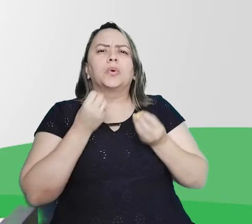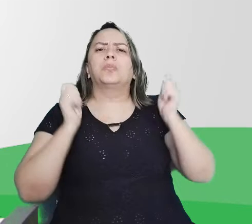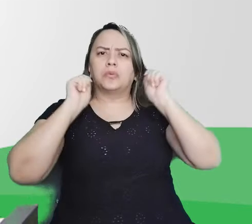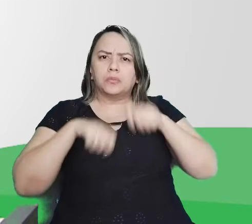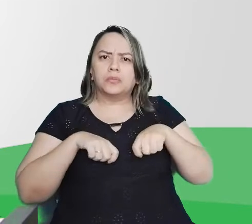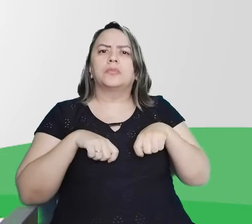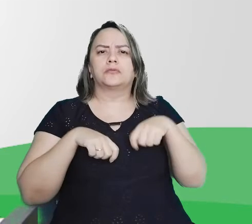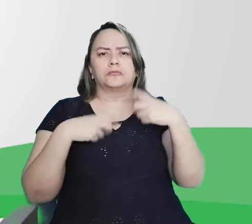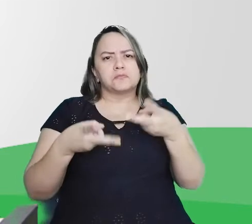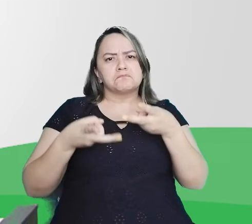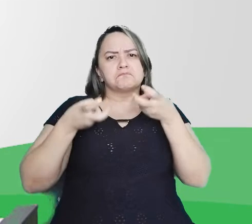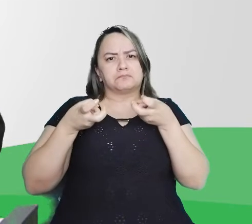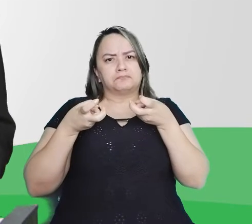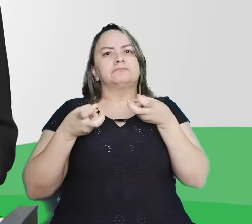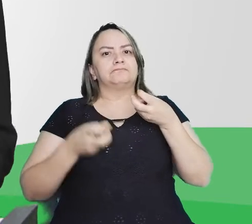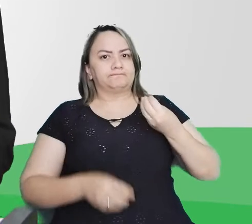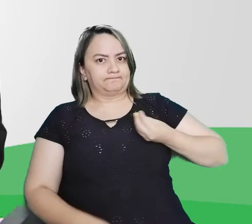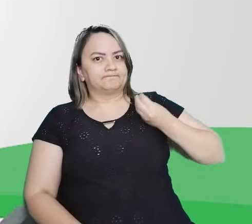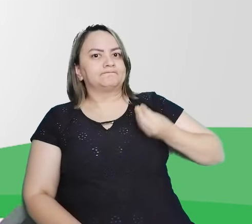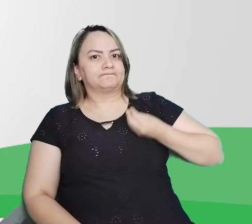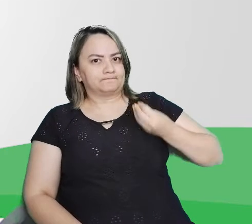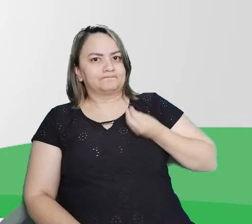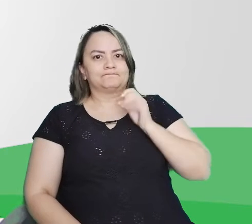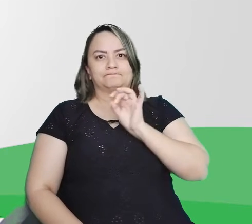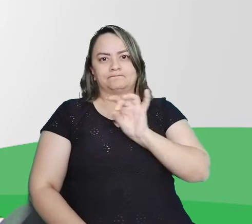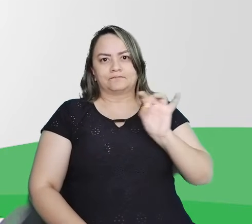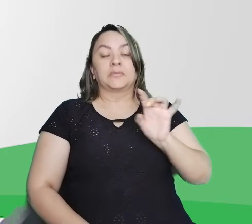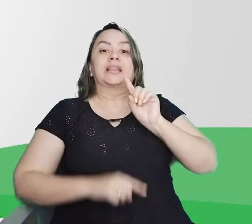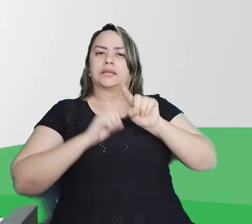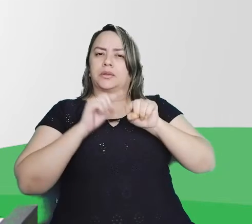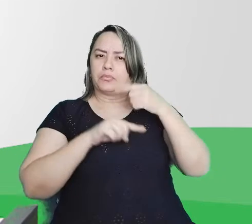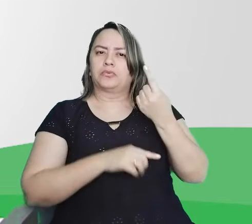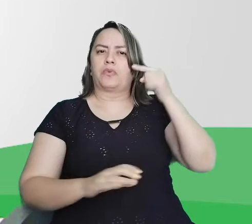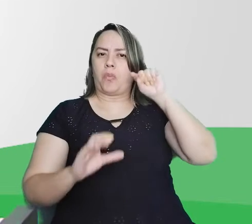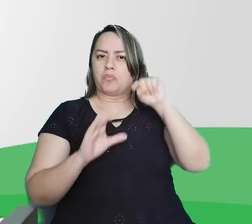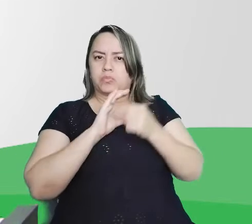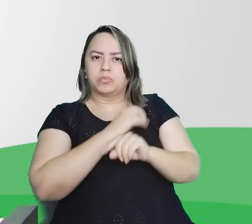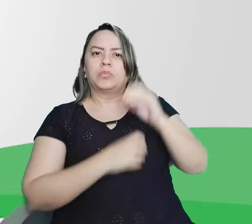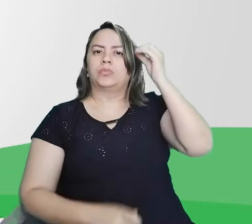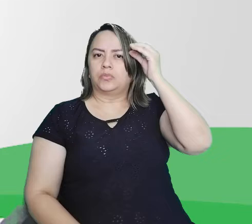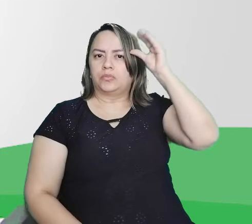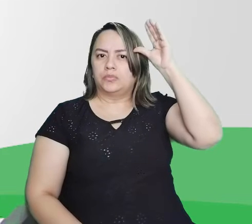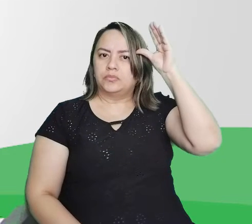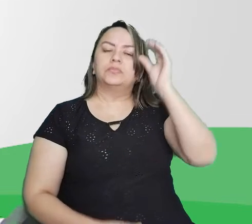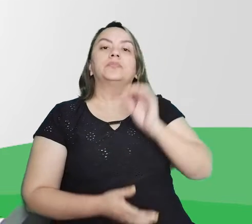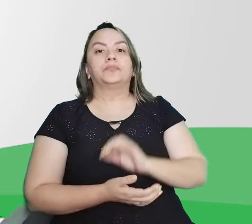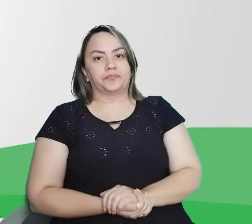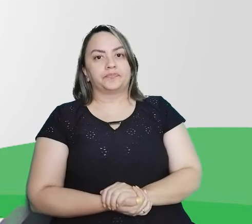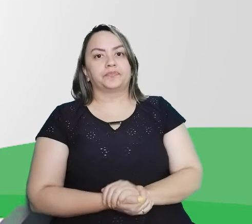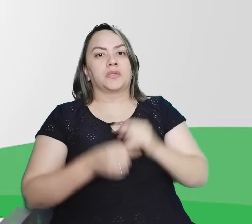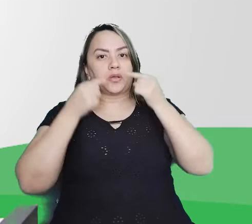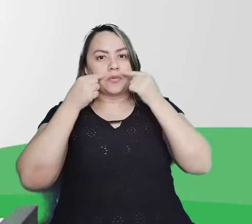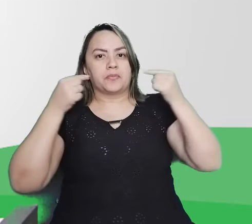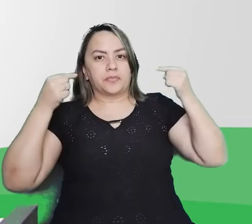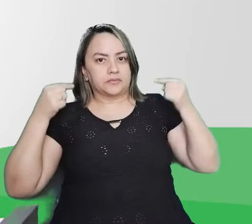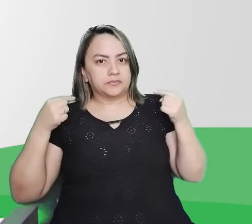no nosso dia a dia. Depois, a gente vai aprofundar os nossos conhecimentos a respeito do patriarcado